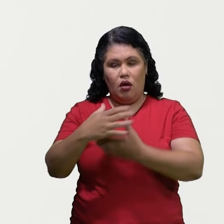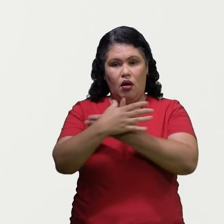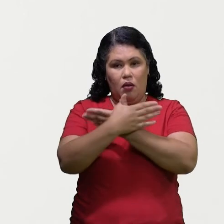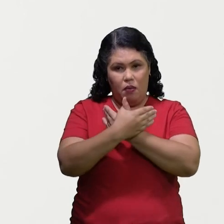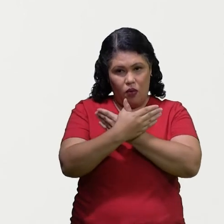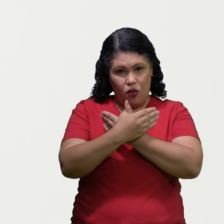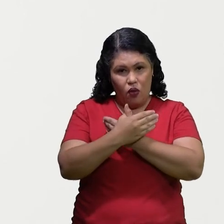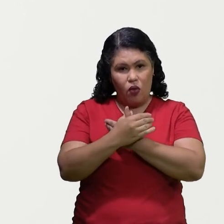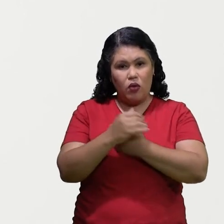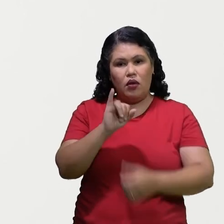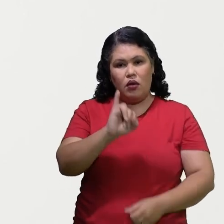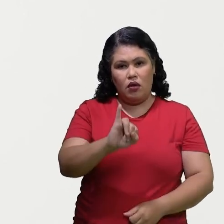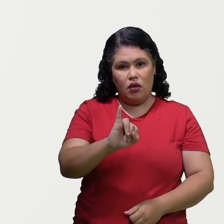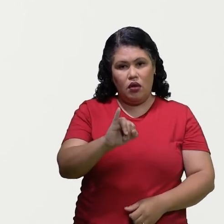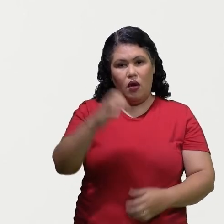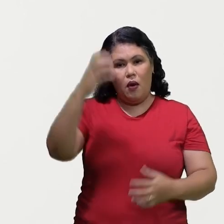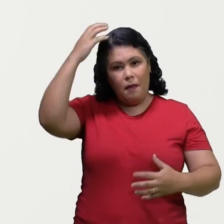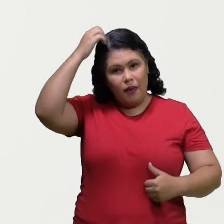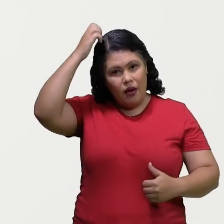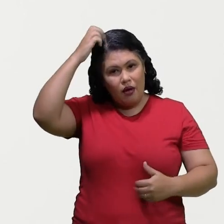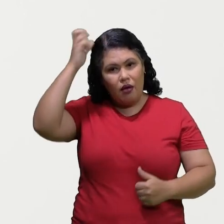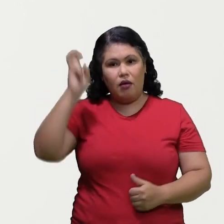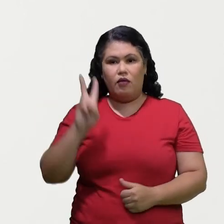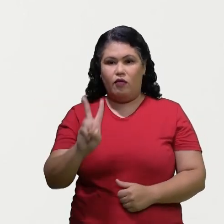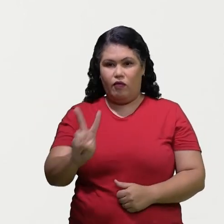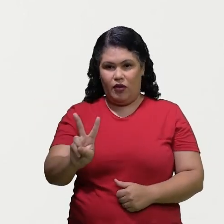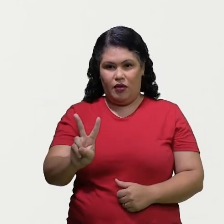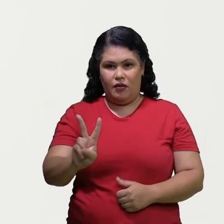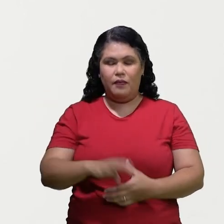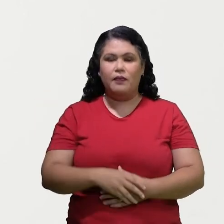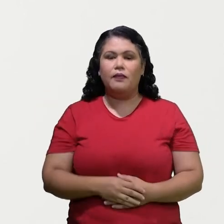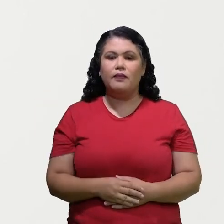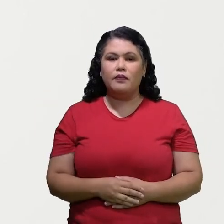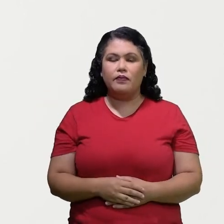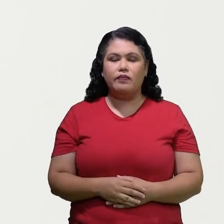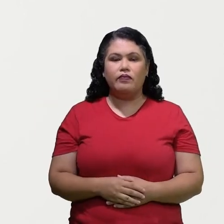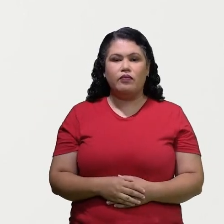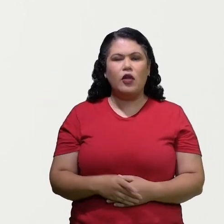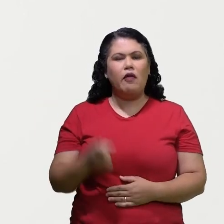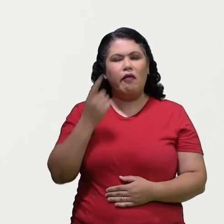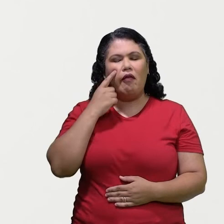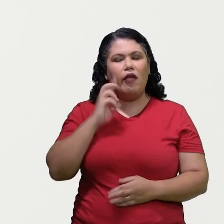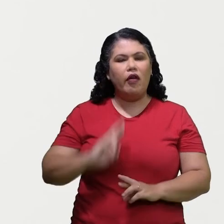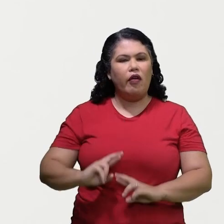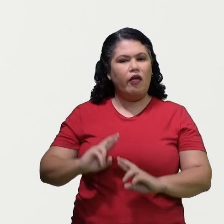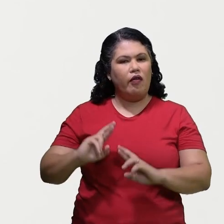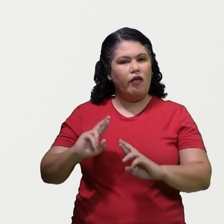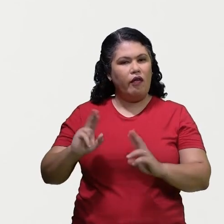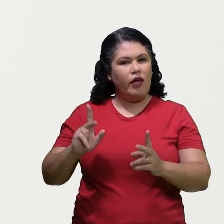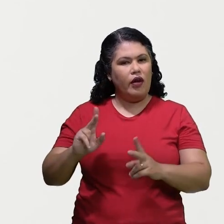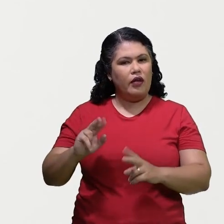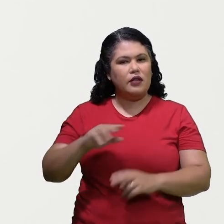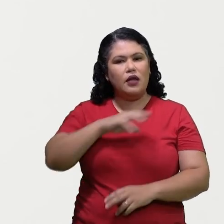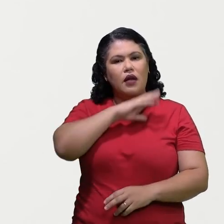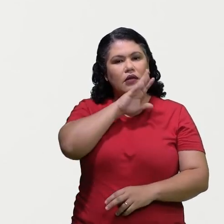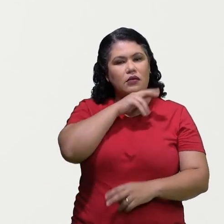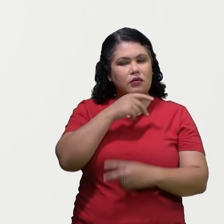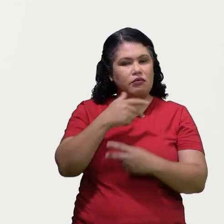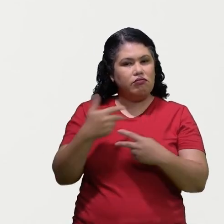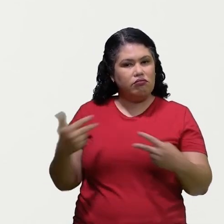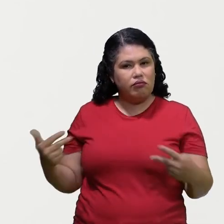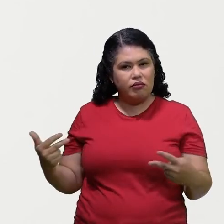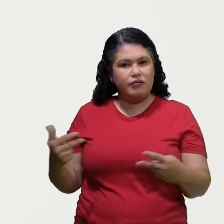macaquinho, vertebrado. Você consegue perceber a diferença, né, que há entre os dois? Tanto dos vertebrados quanto